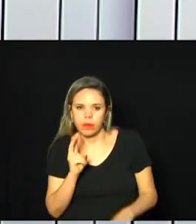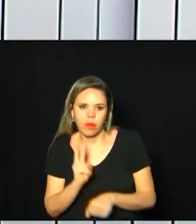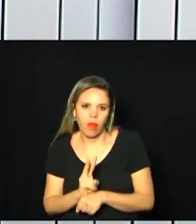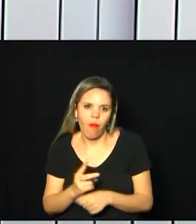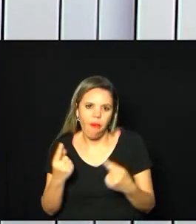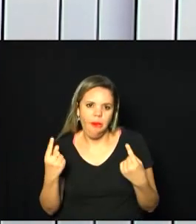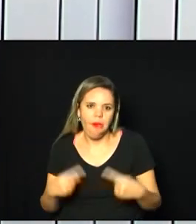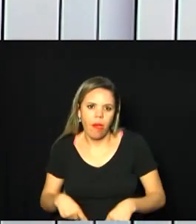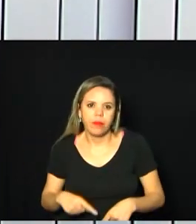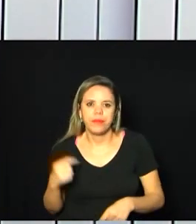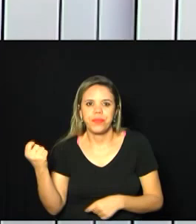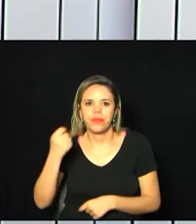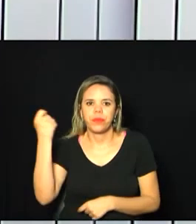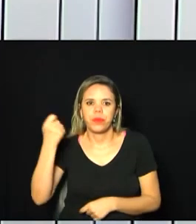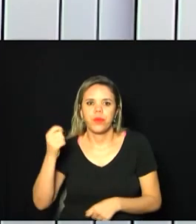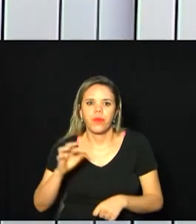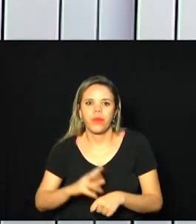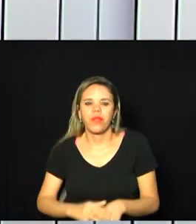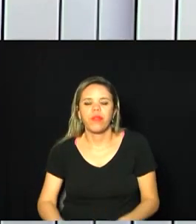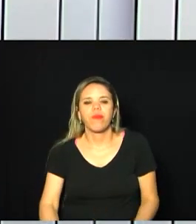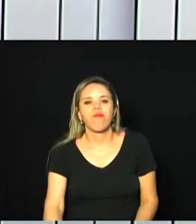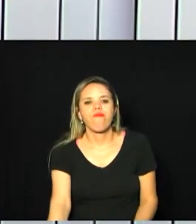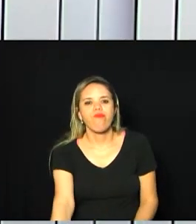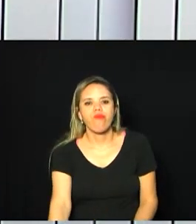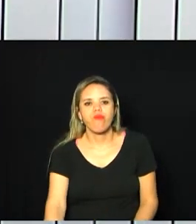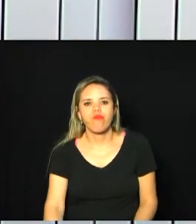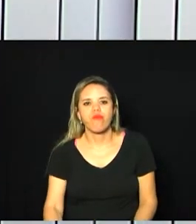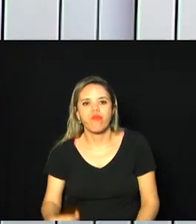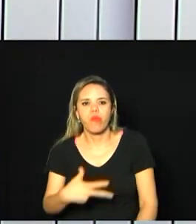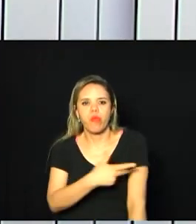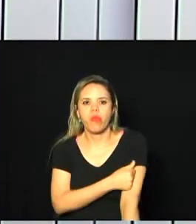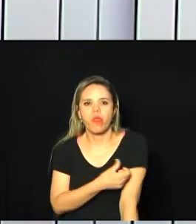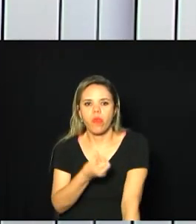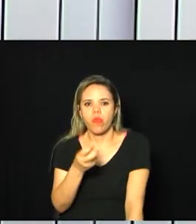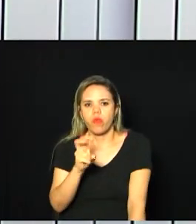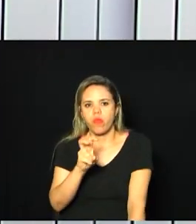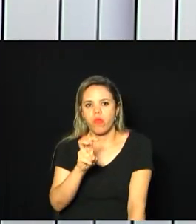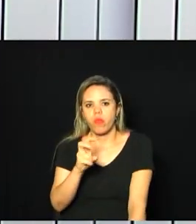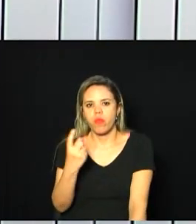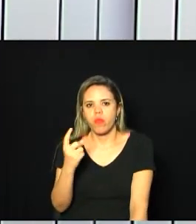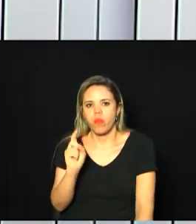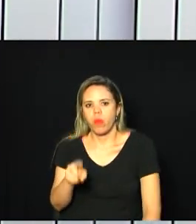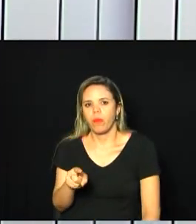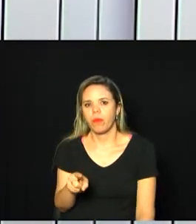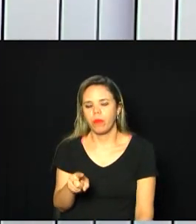contra a forma mais grave da doença. Já foram aplicadas